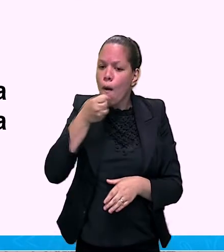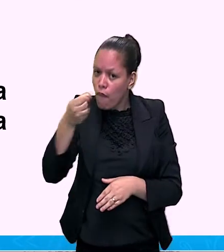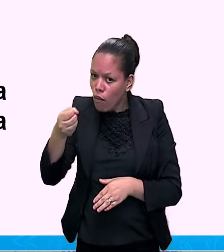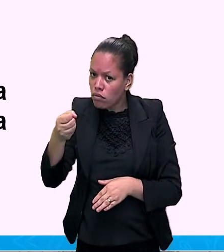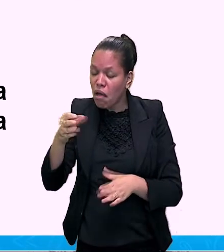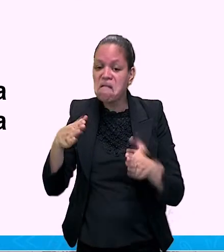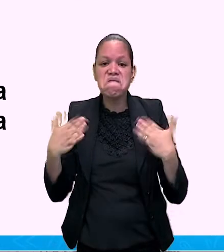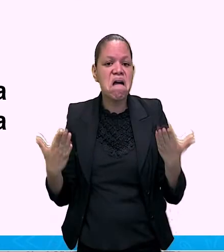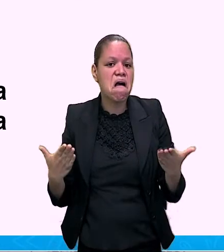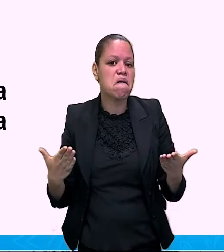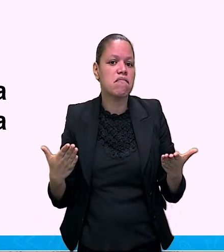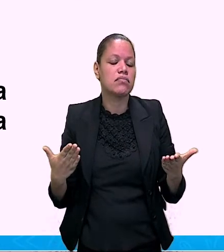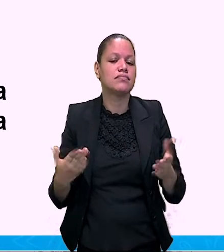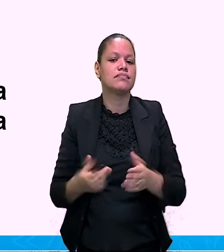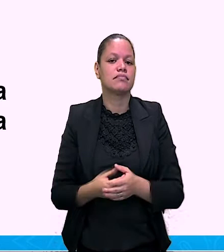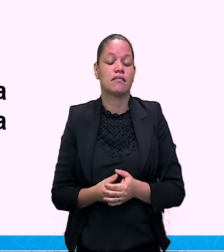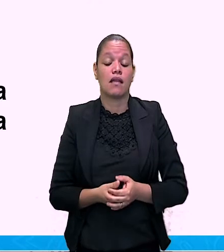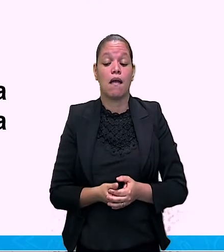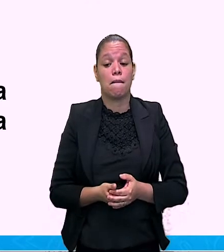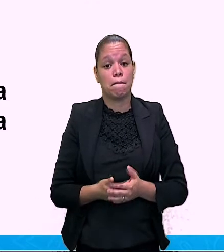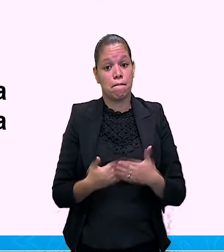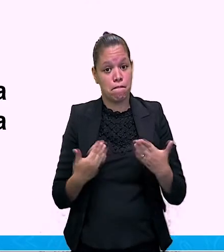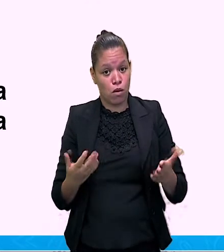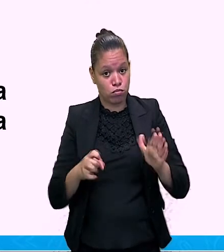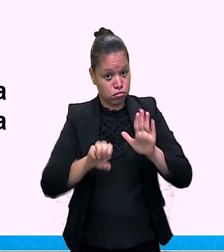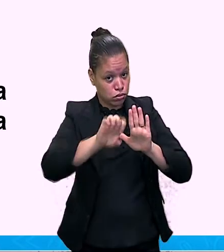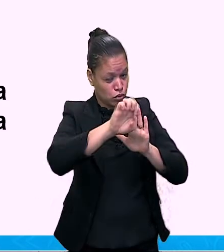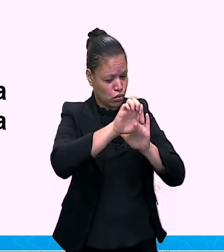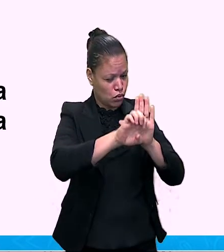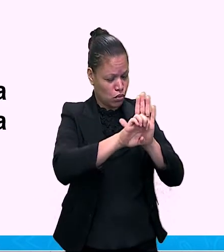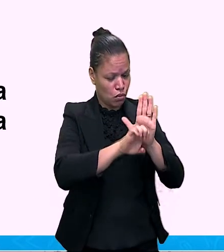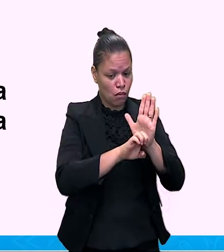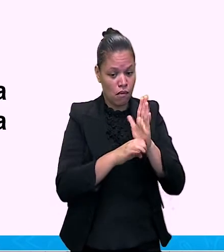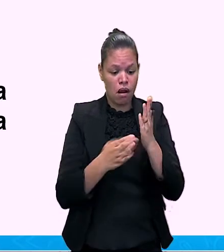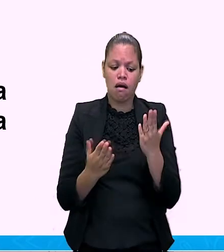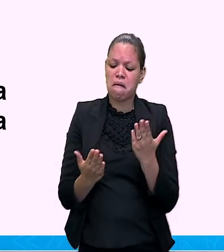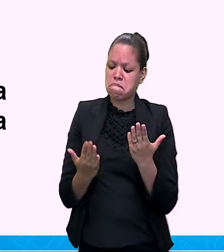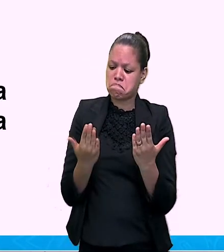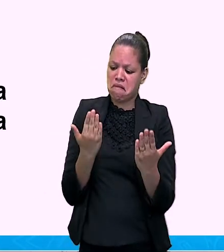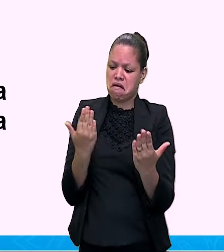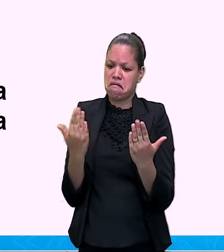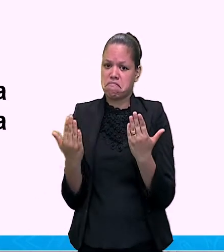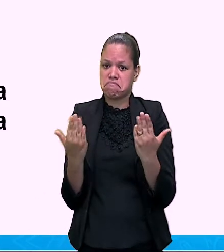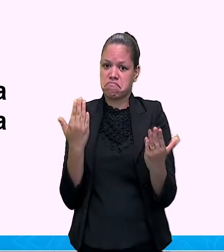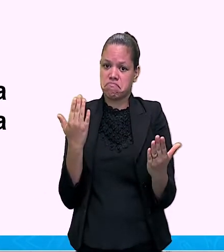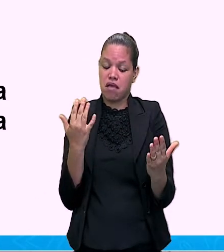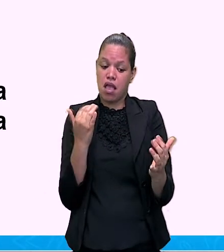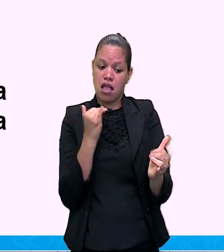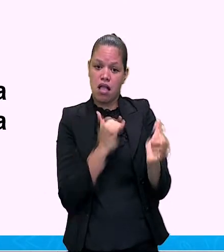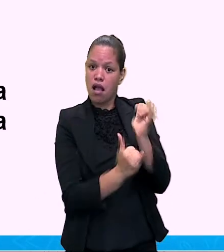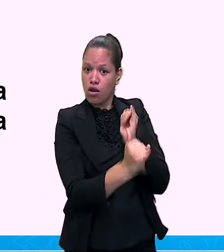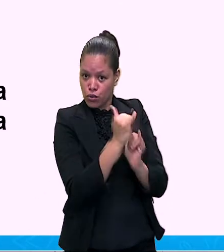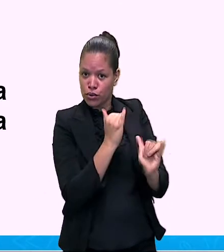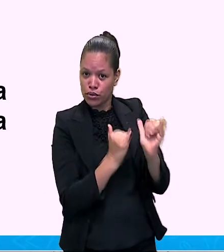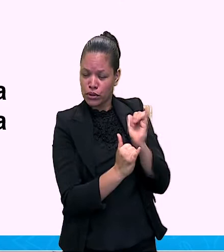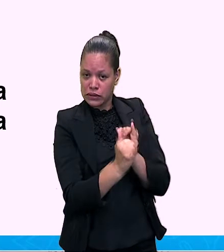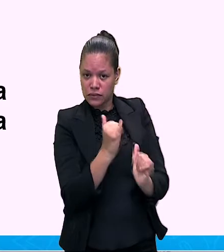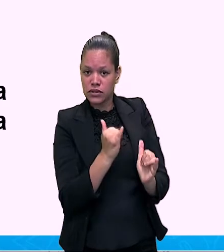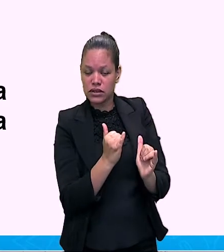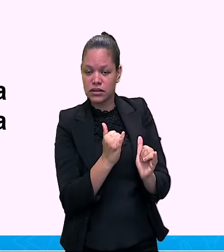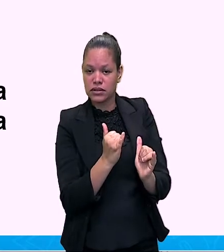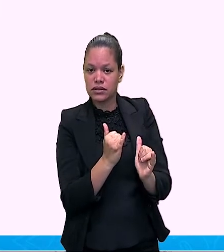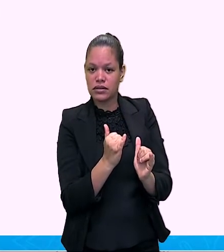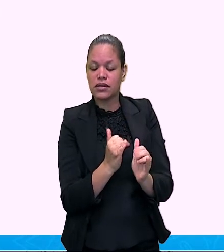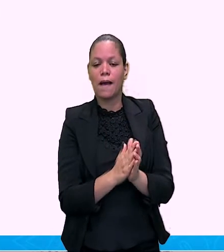similar à notícia, ou seja, parecida com a notícia, a reportagem é mais ampla e menos rígida